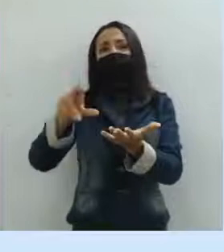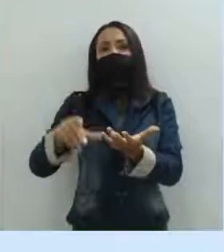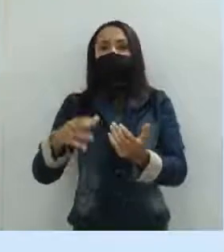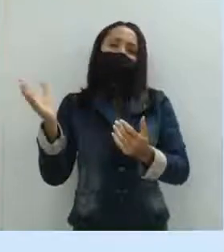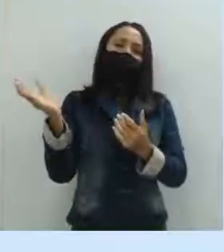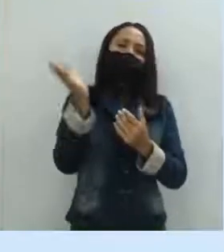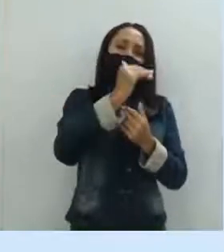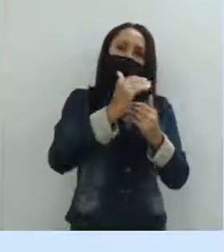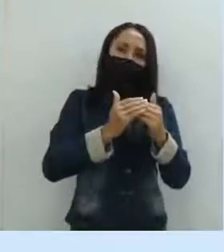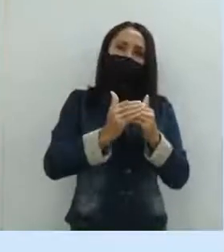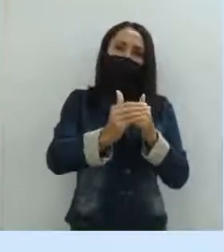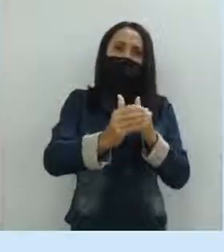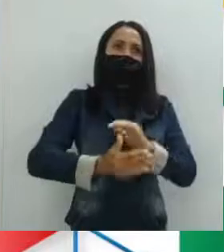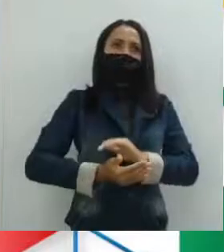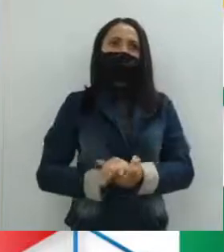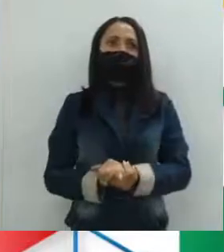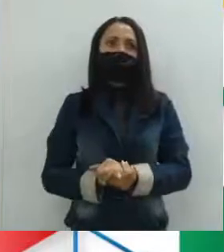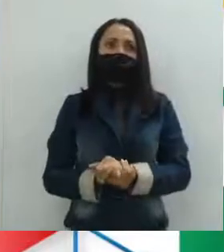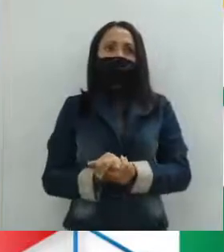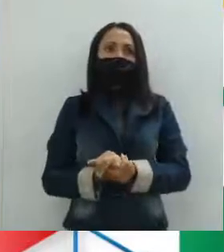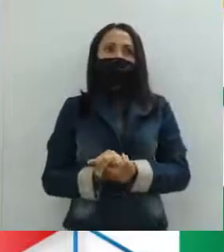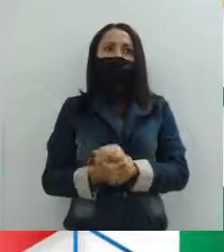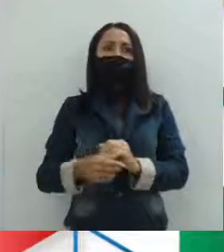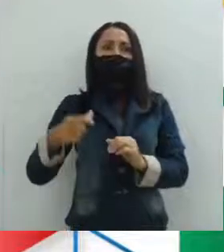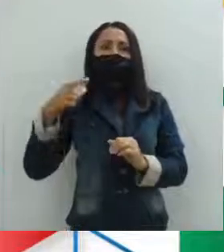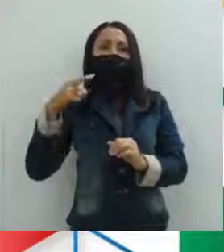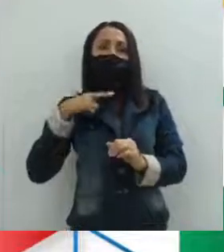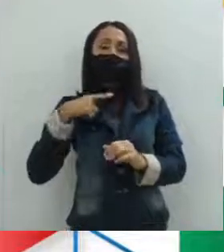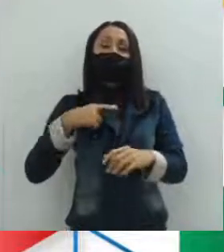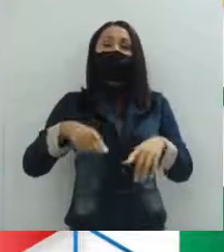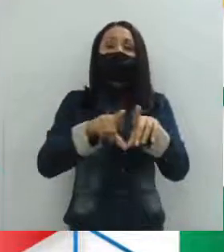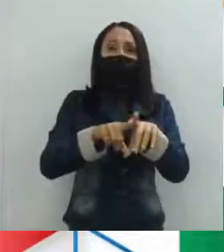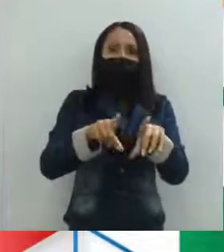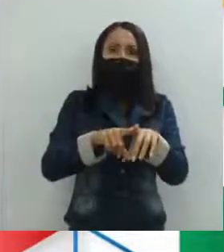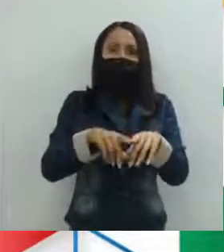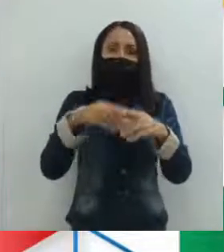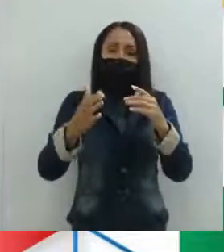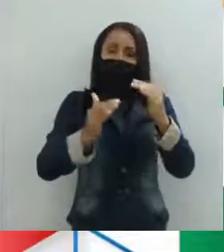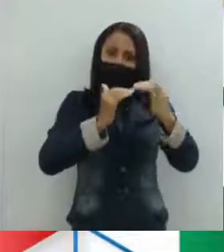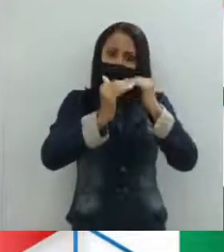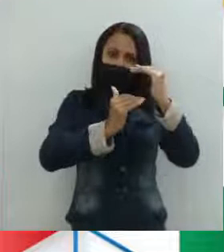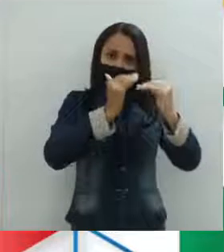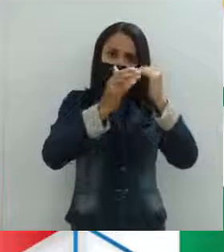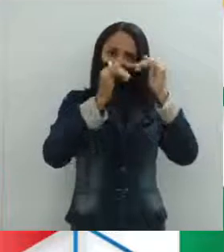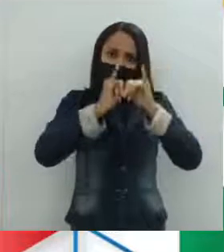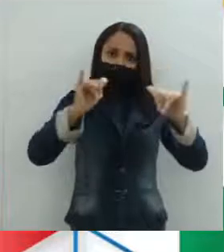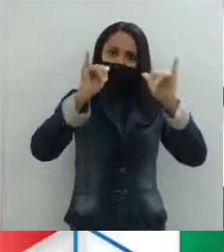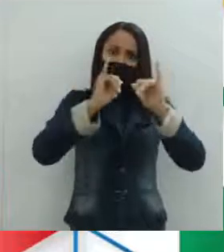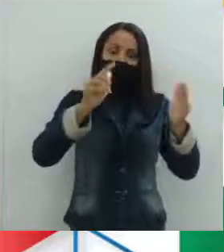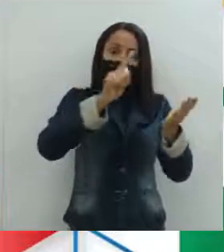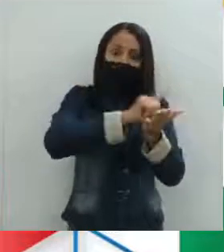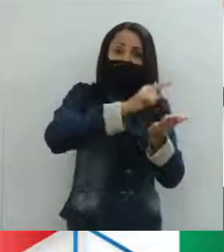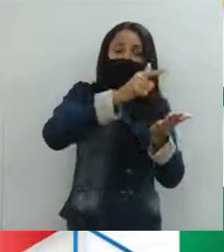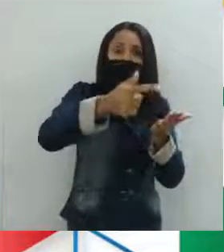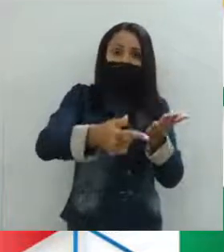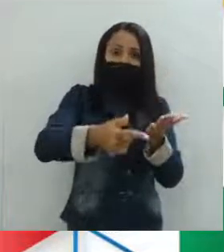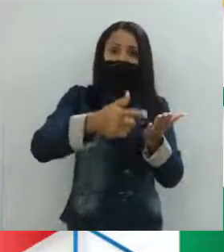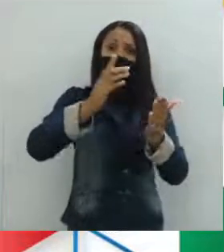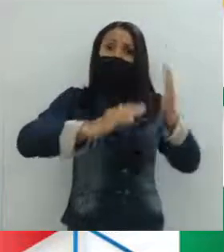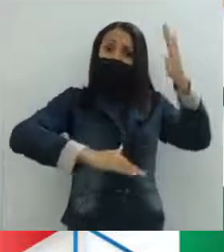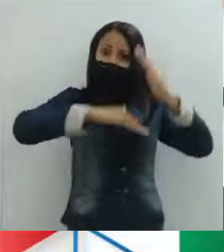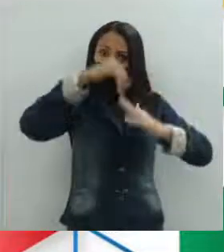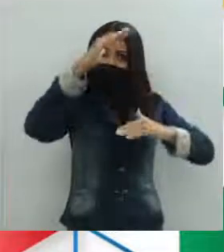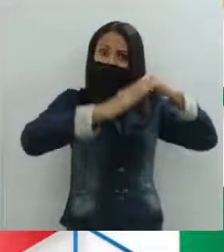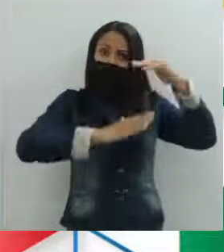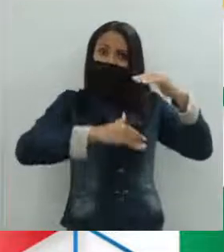vamos adiante. Aqui ainda temos a seguinte questão: ao construir a notícia, o jornalista, que é o profissional